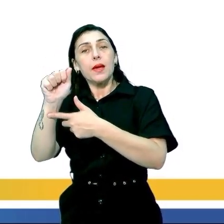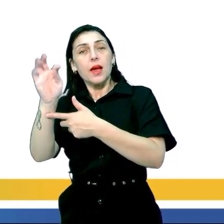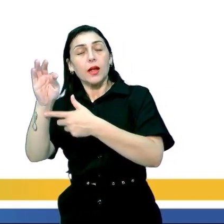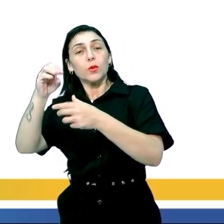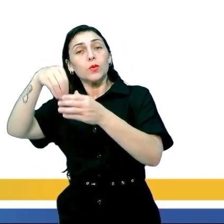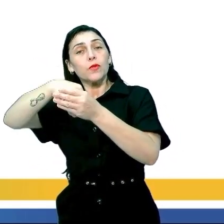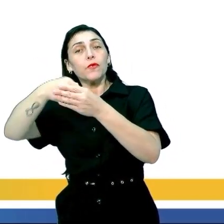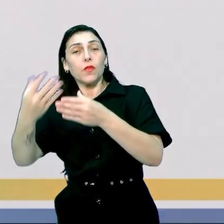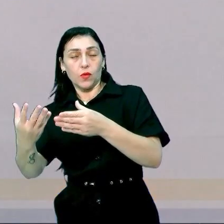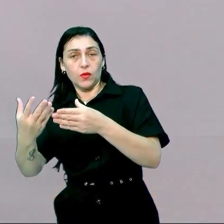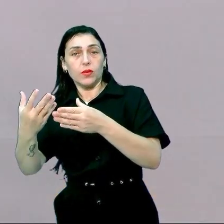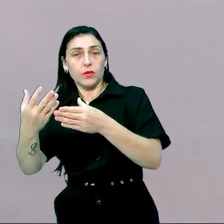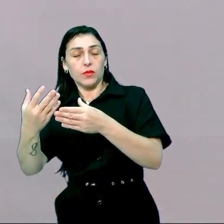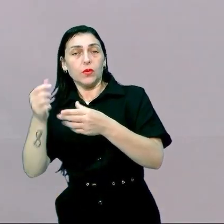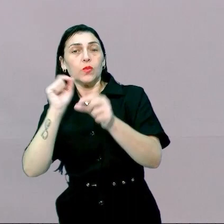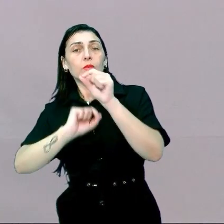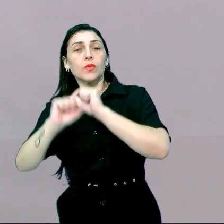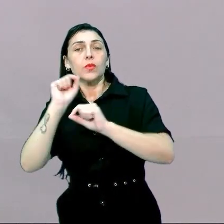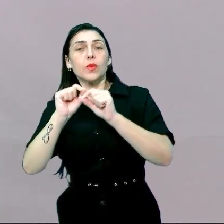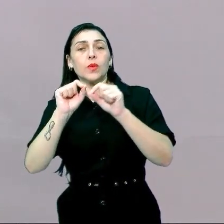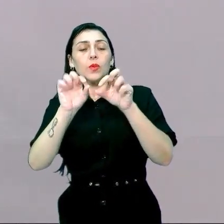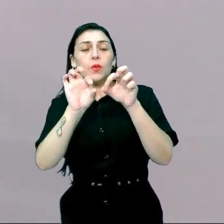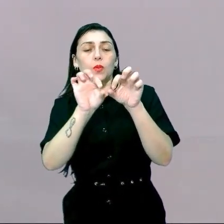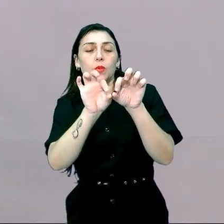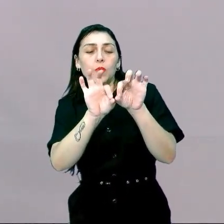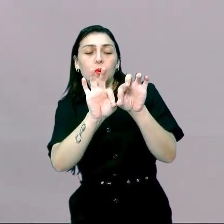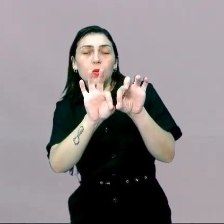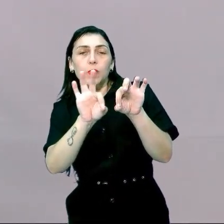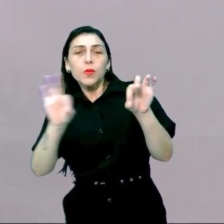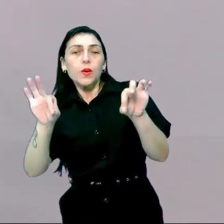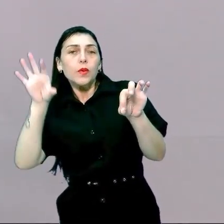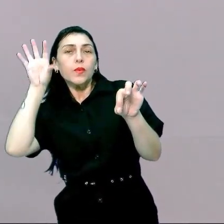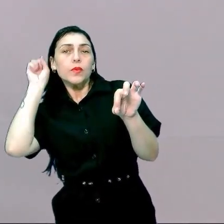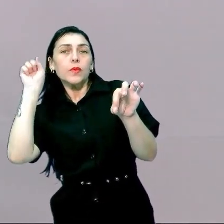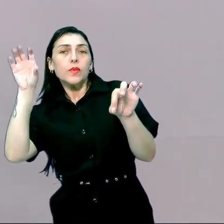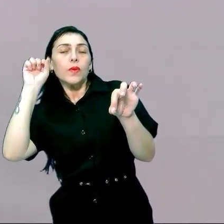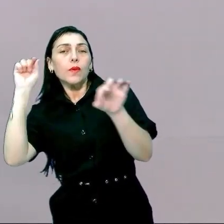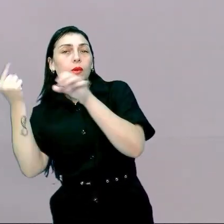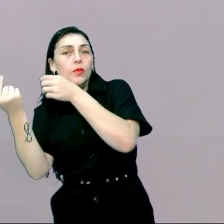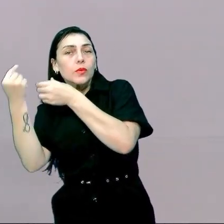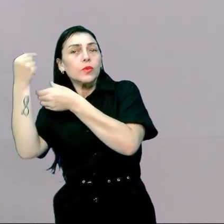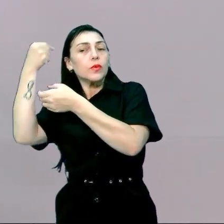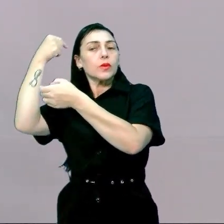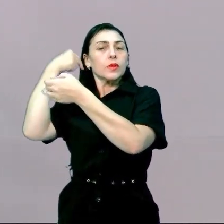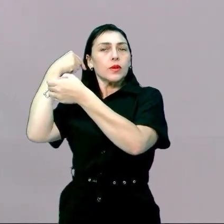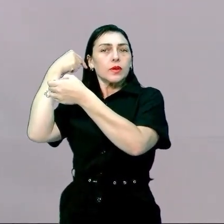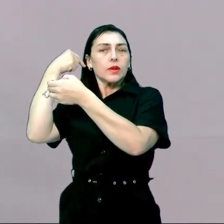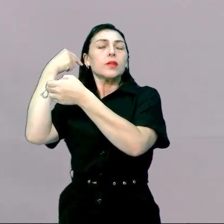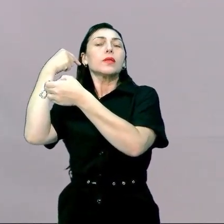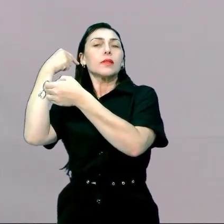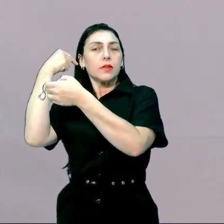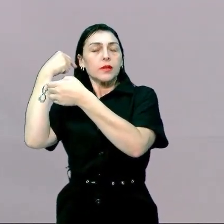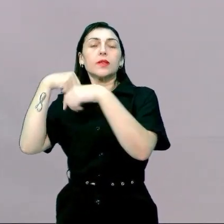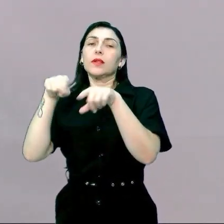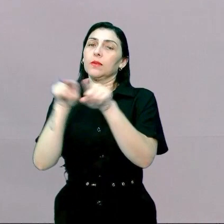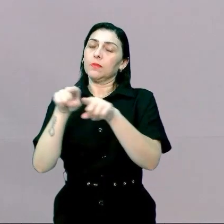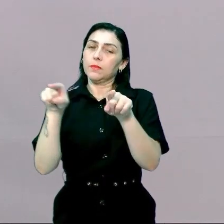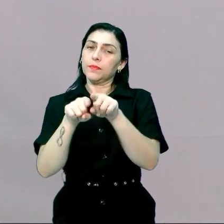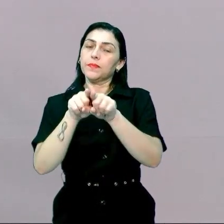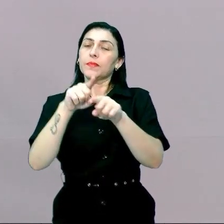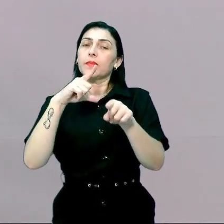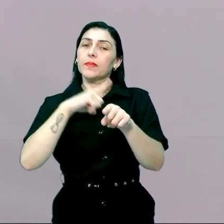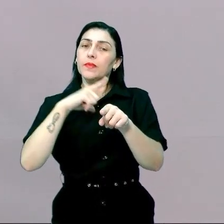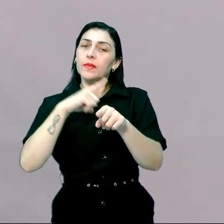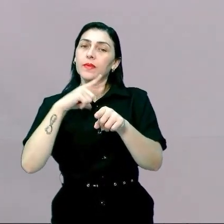externo. Isso aí, ele é um canal auditivo onde o som vai entrar. É nesse canal também que se